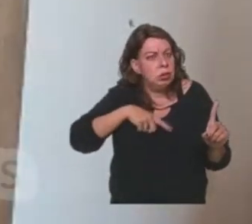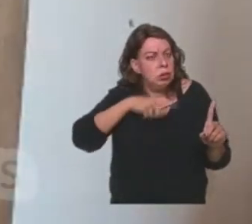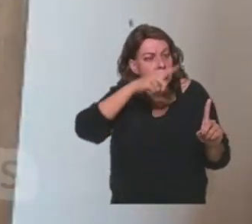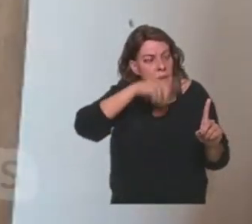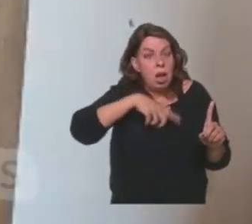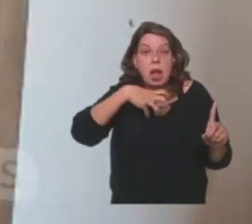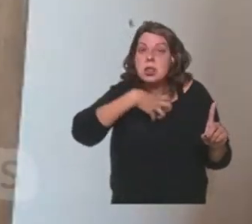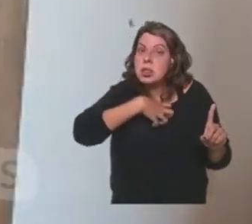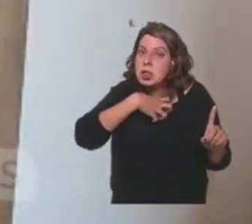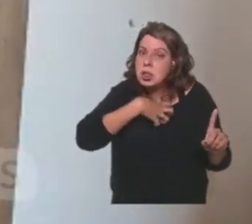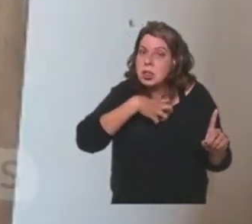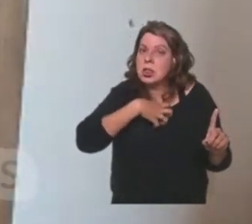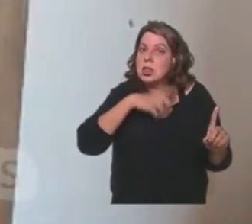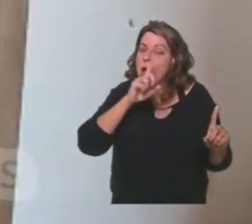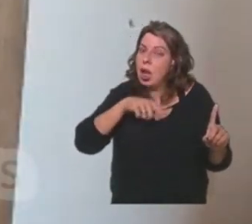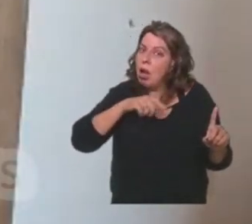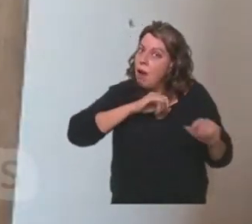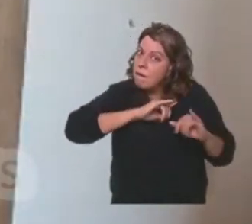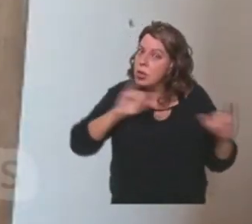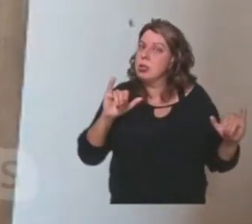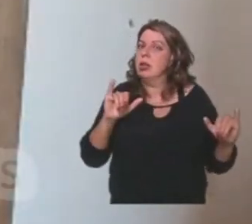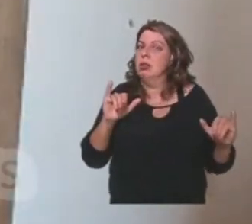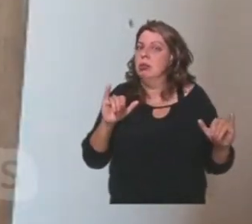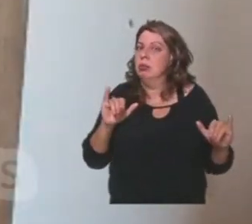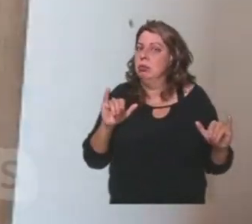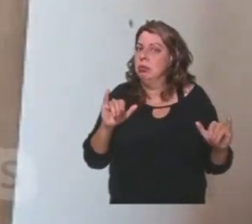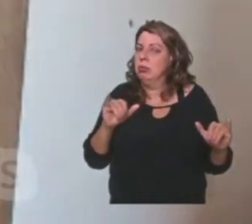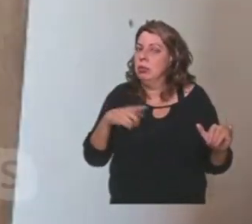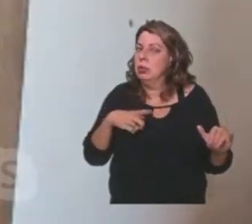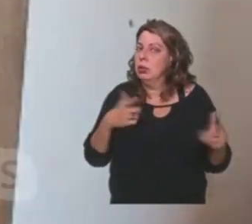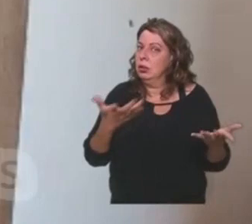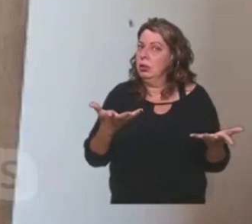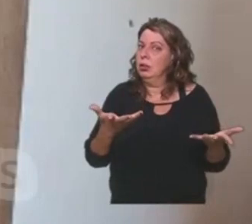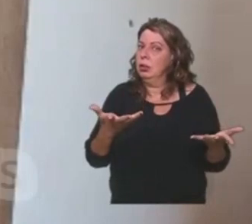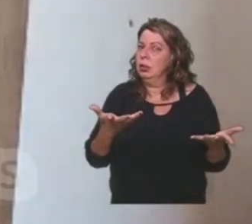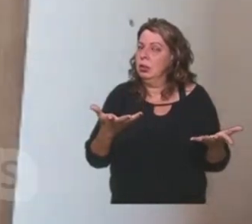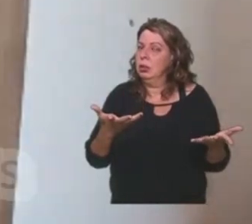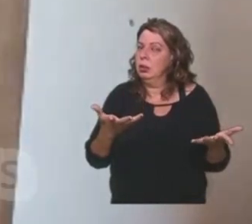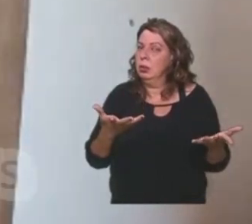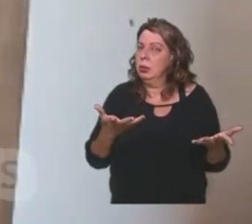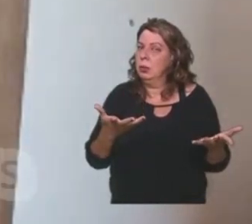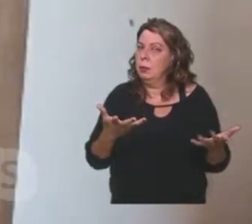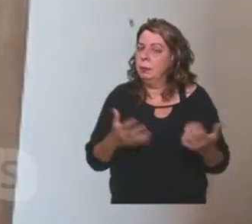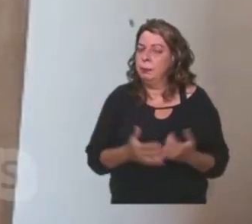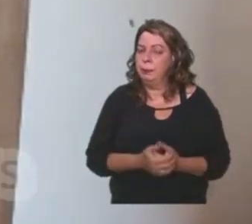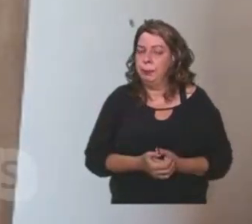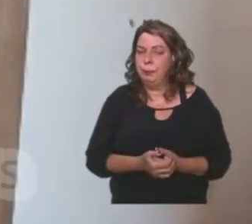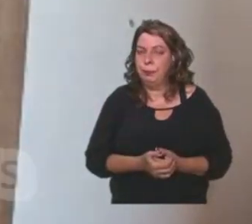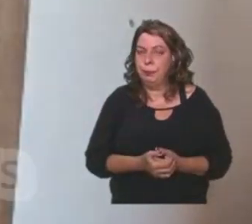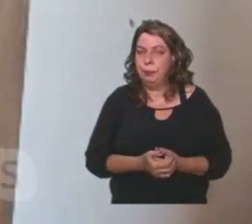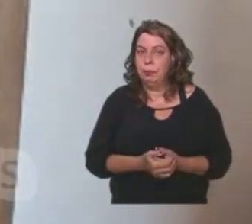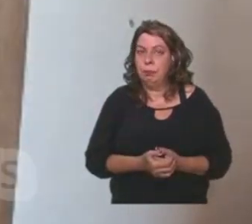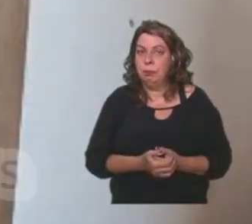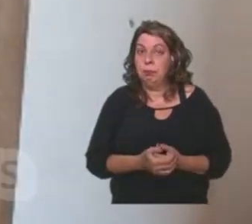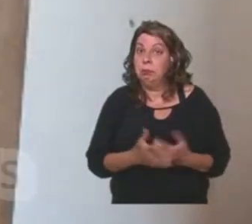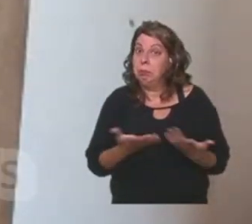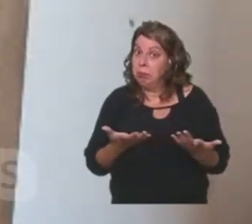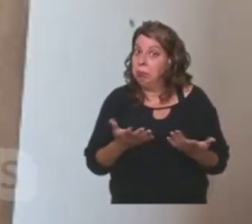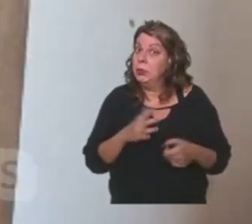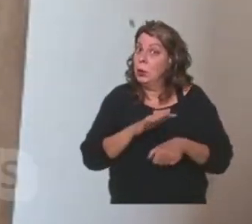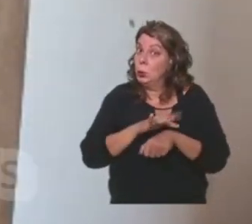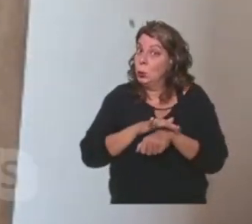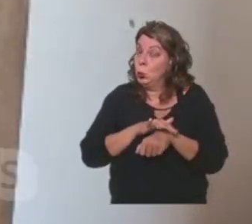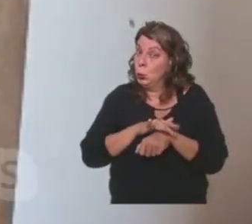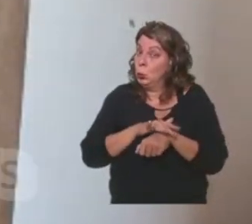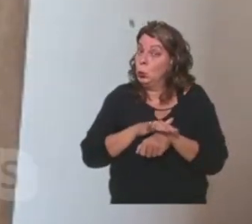principais sintomas já é um sinal de alerta quando já são descartados aí a qualquer doença,